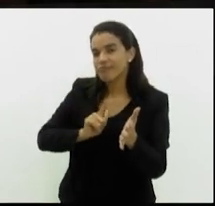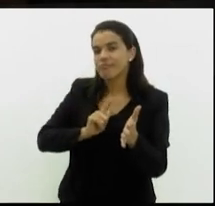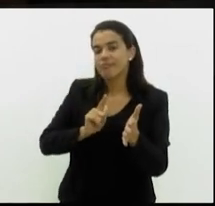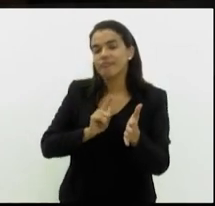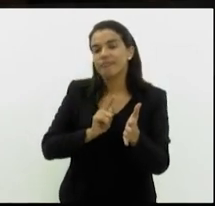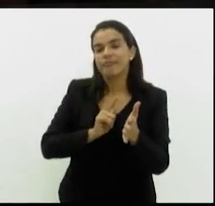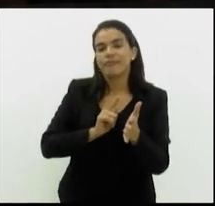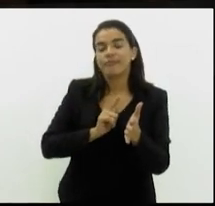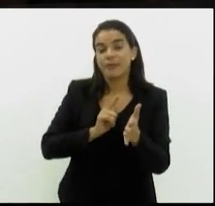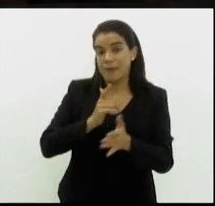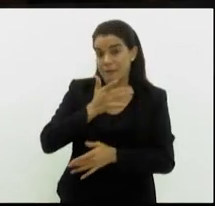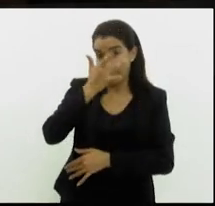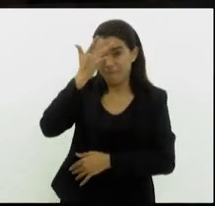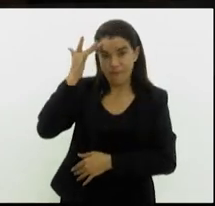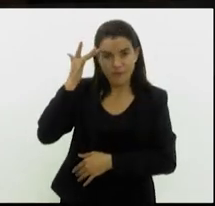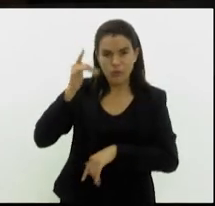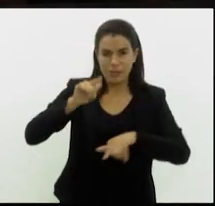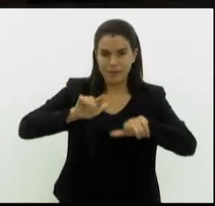que o cidadão